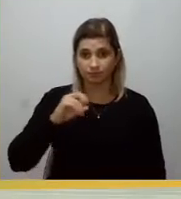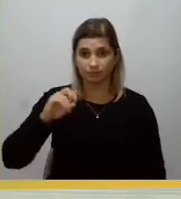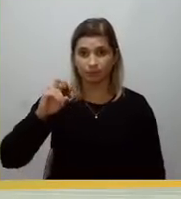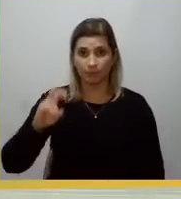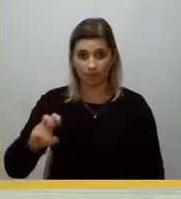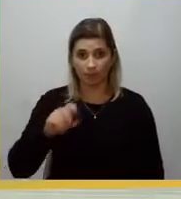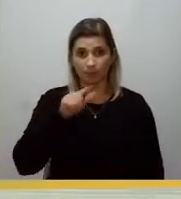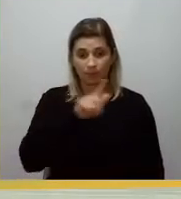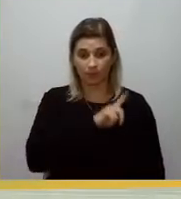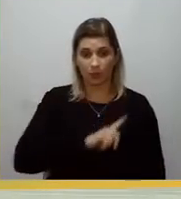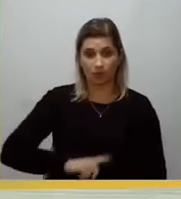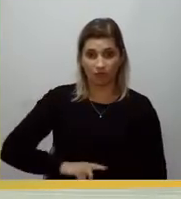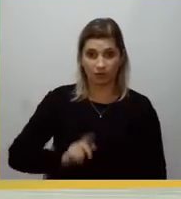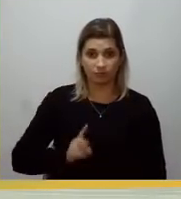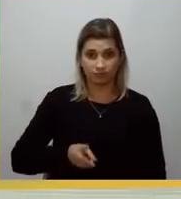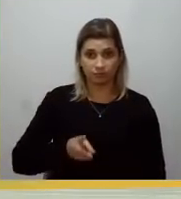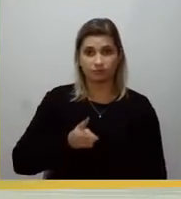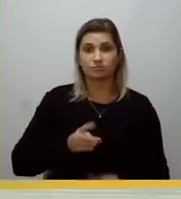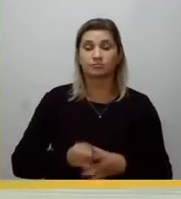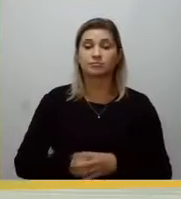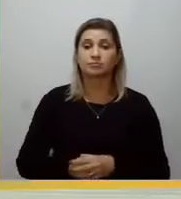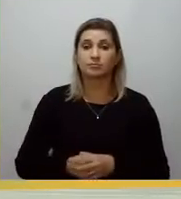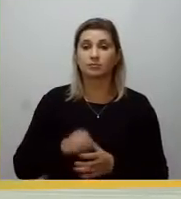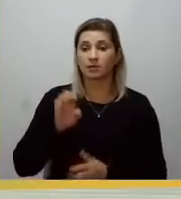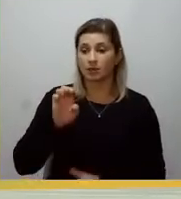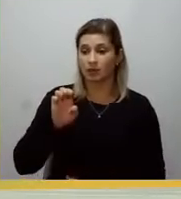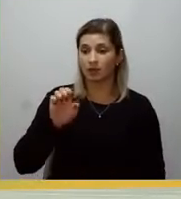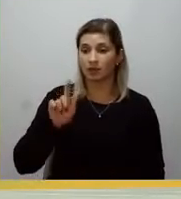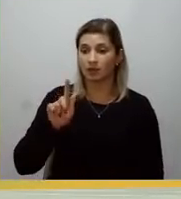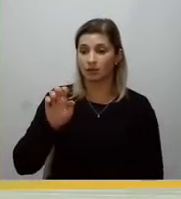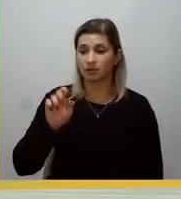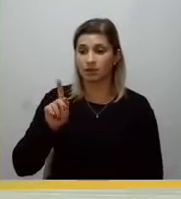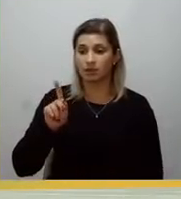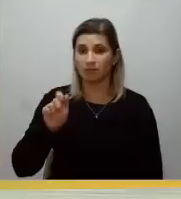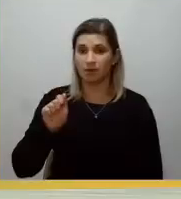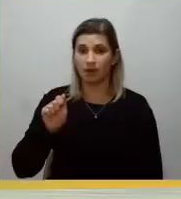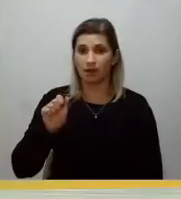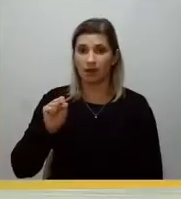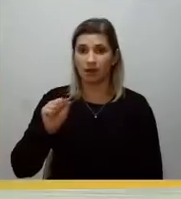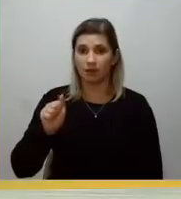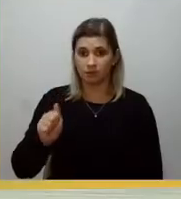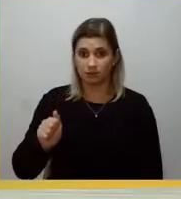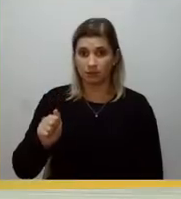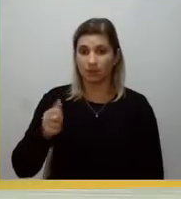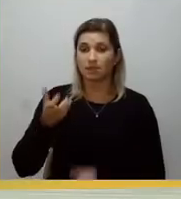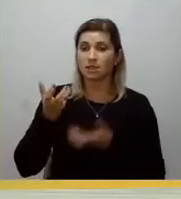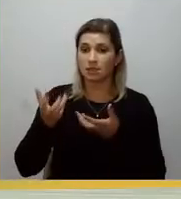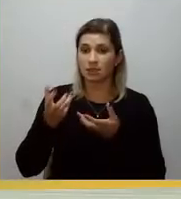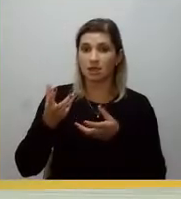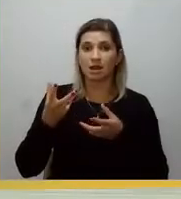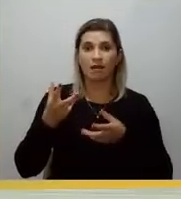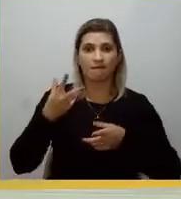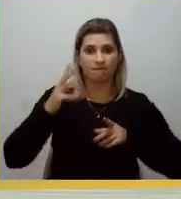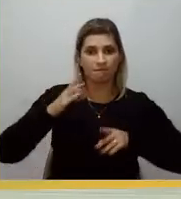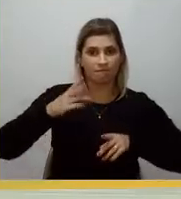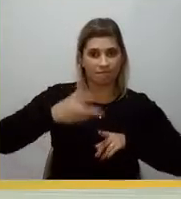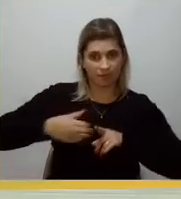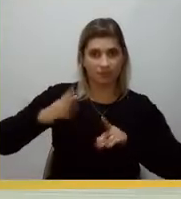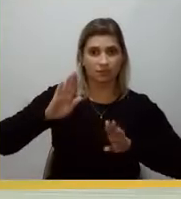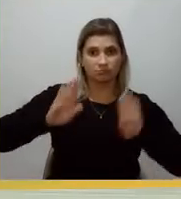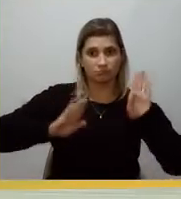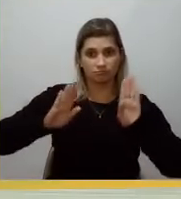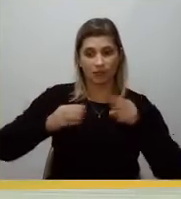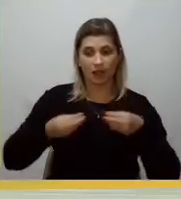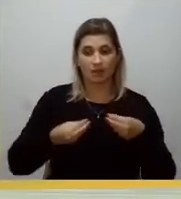ainda, surpreendentemente, a Ingepasa, que havia brigado muito administrativamente para vencer a licitação, ela cedeu o